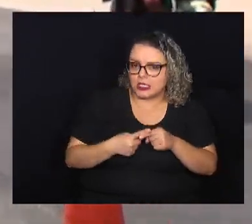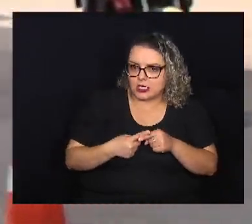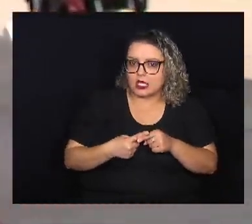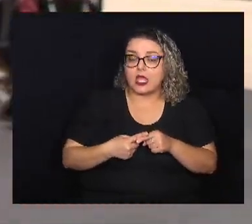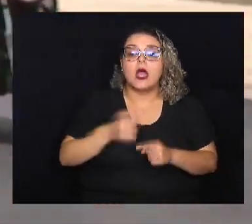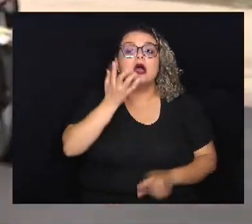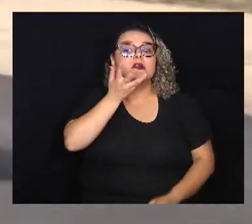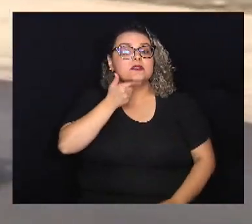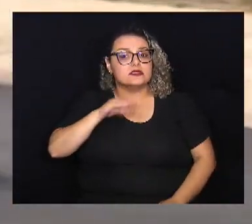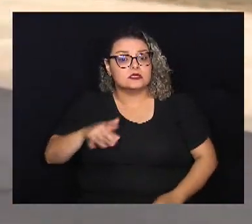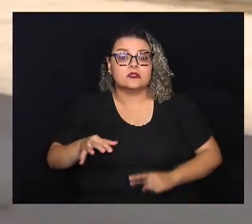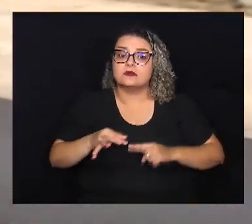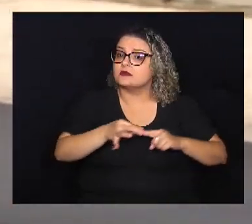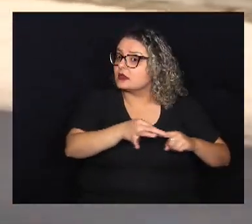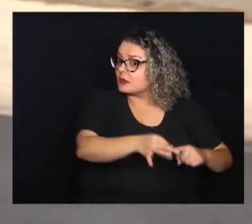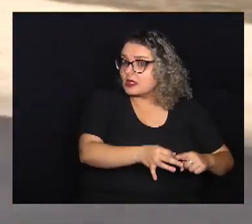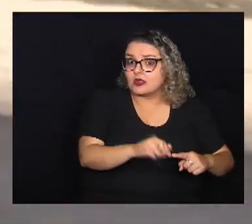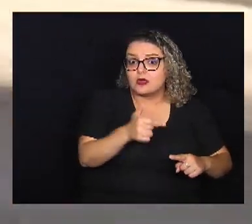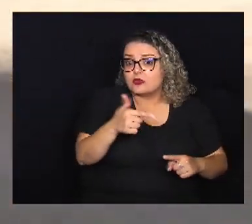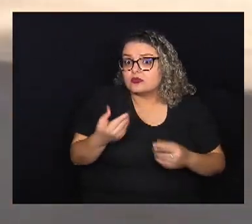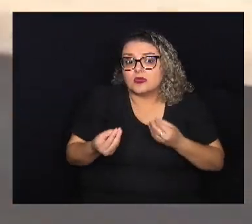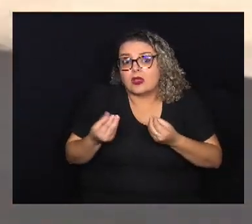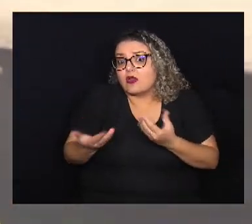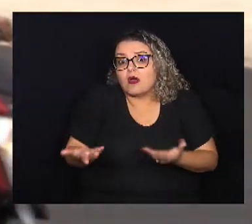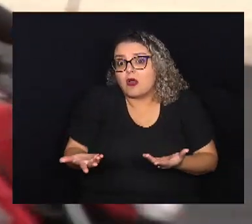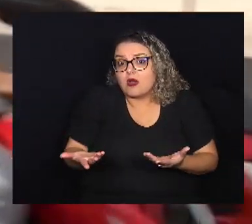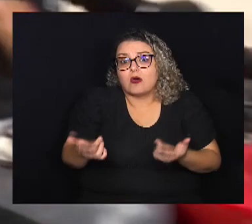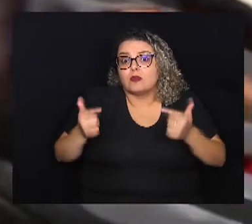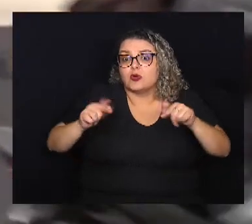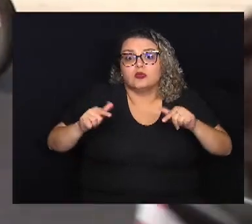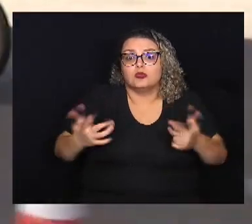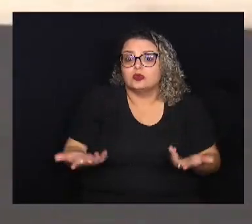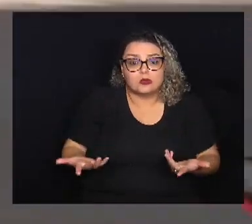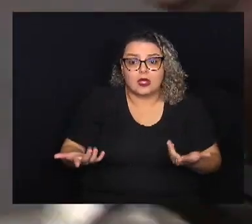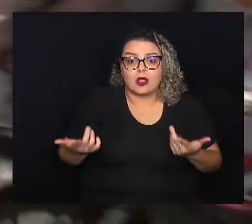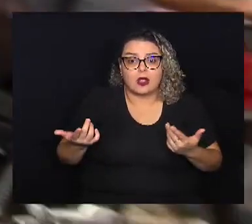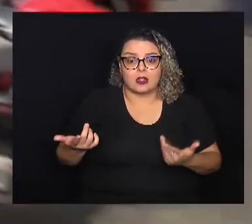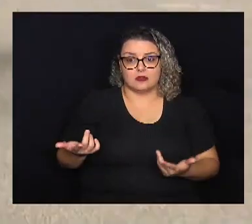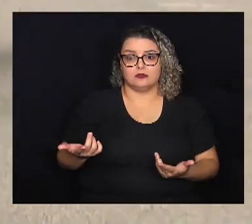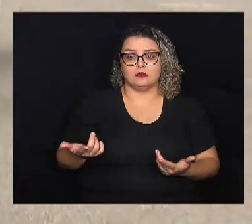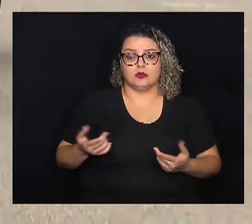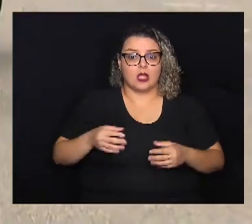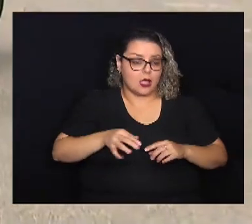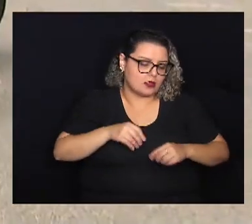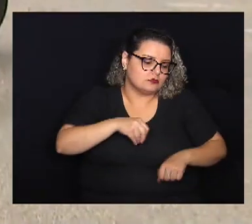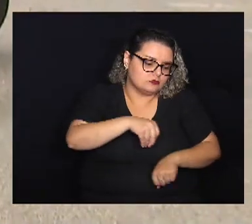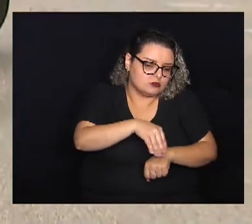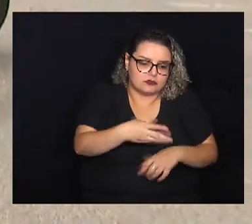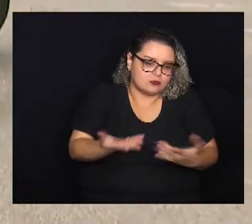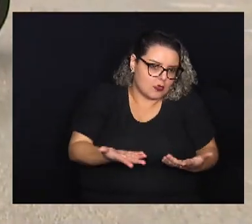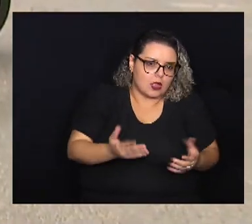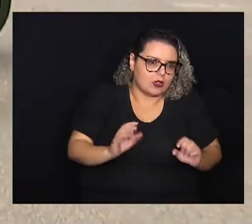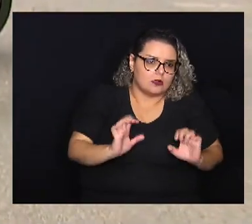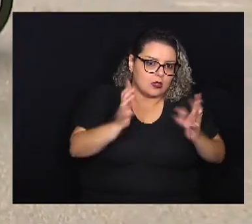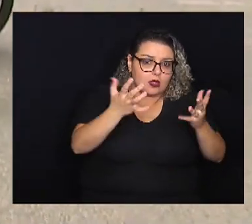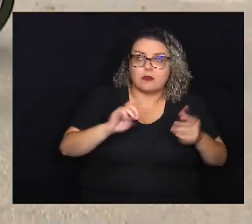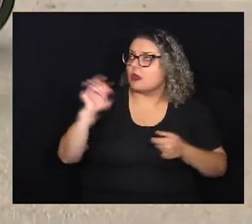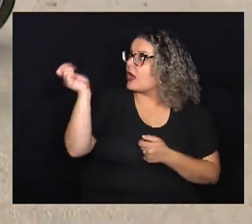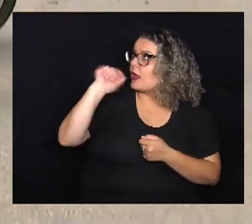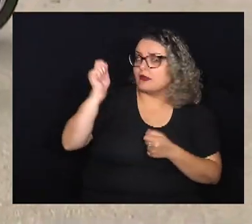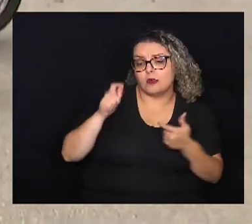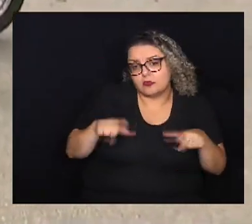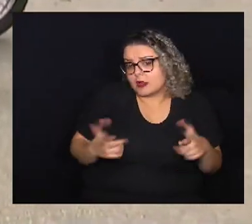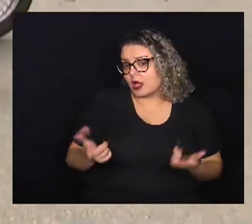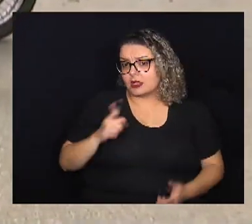crianças da periferia não tem como, não tem espaço pra eles, destinado a esse tipo de evento. Então, eles vão empinar onde eles têm,